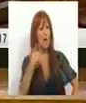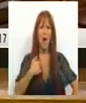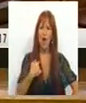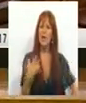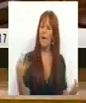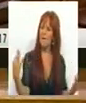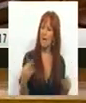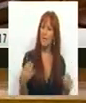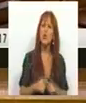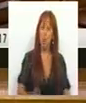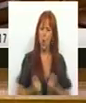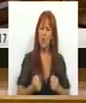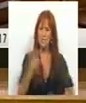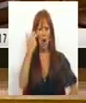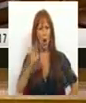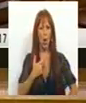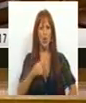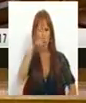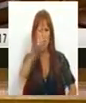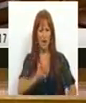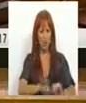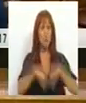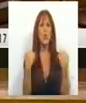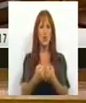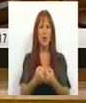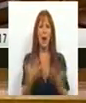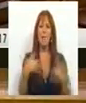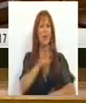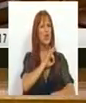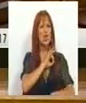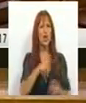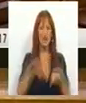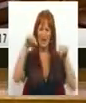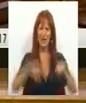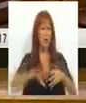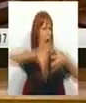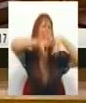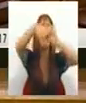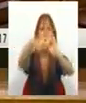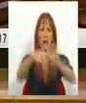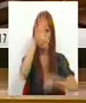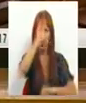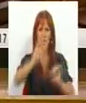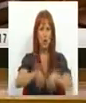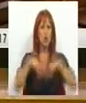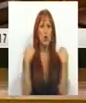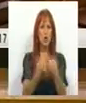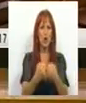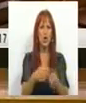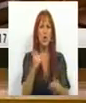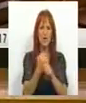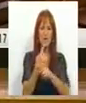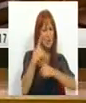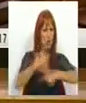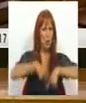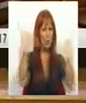nós realmente conseguimos honrar o Estado Social, mas os senhores estão a degradar o Estado Social, os